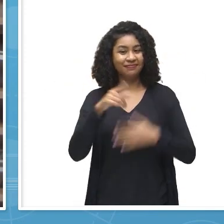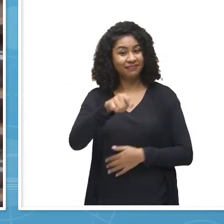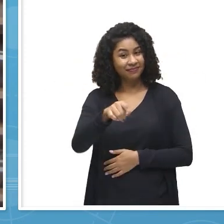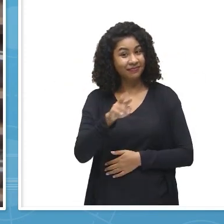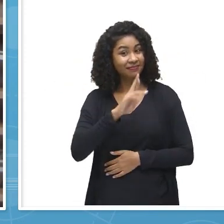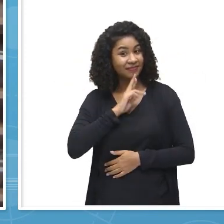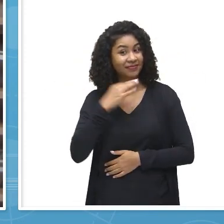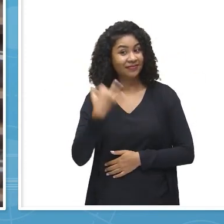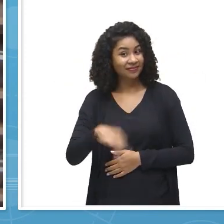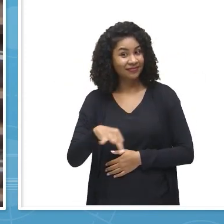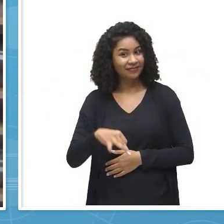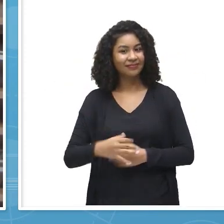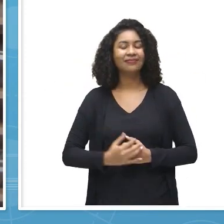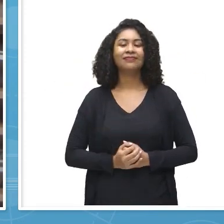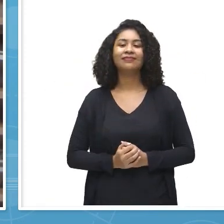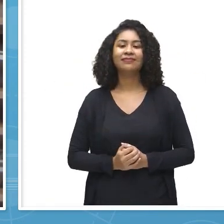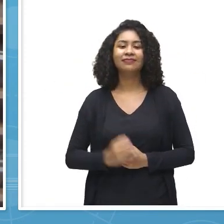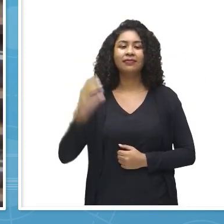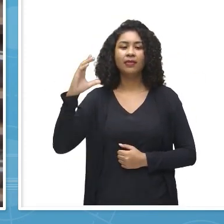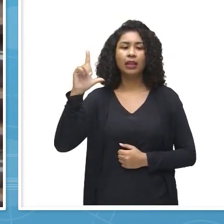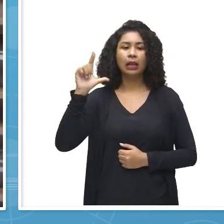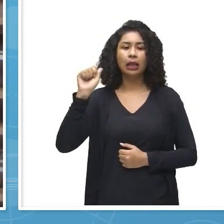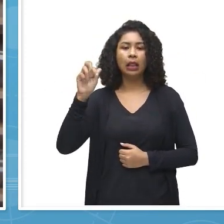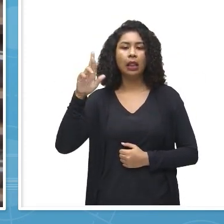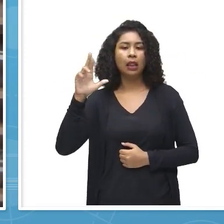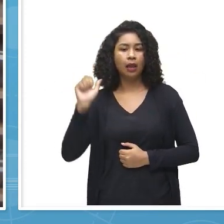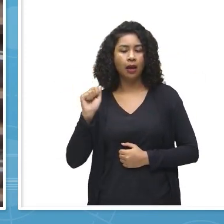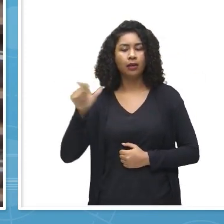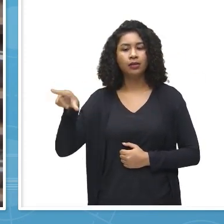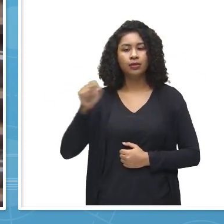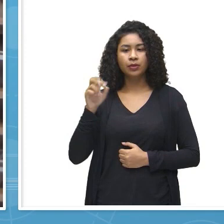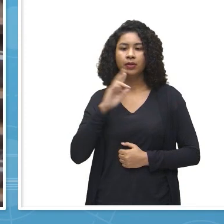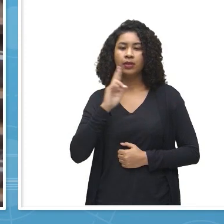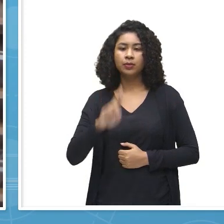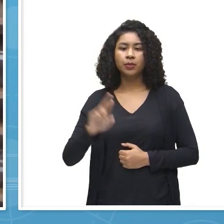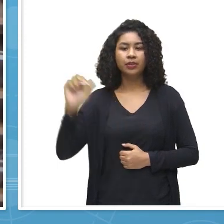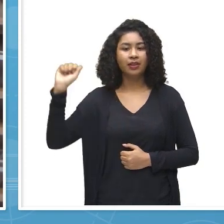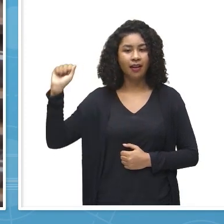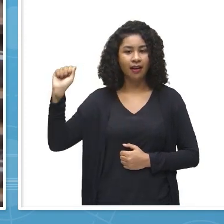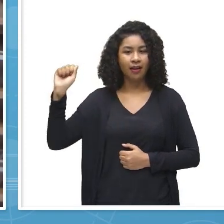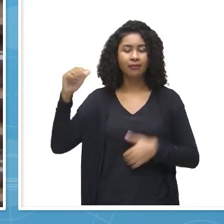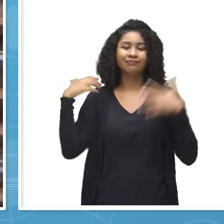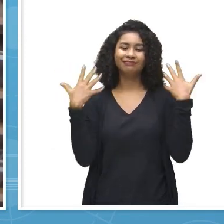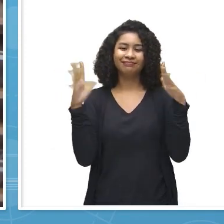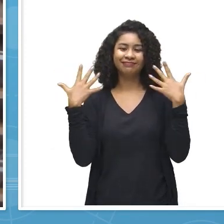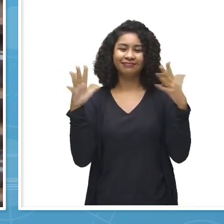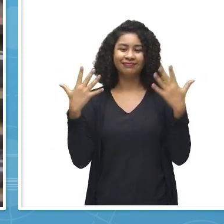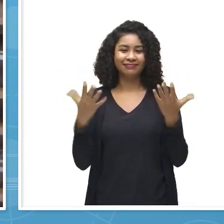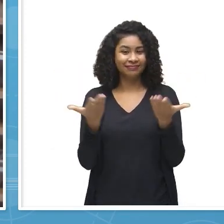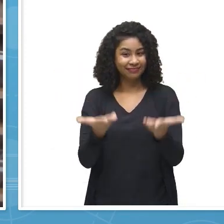acertou. A Clara colocou a letra A também, parabéns, Clara.